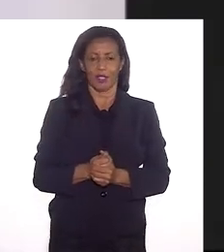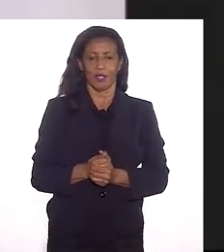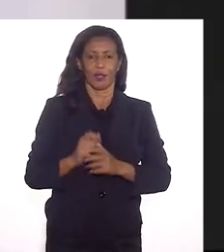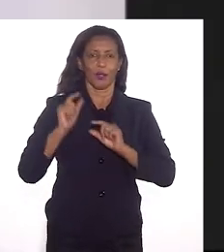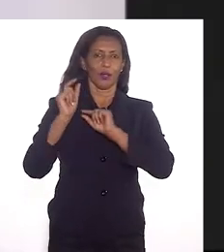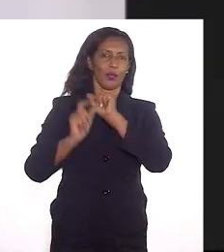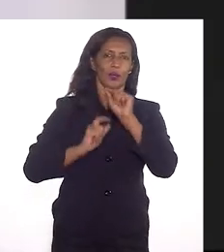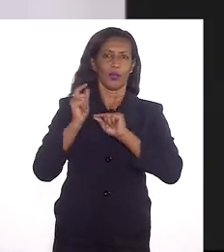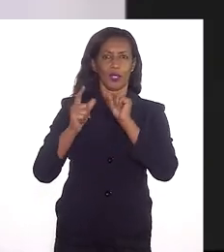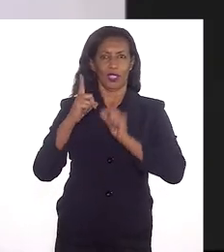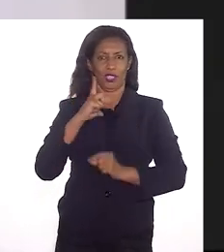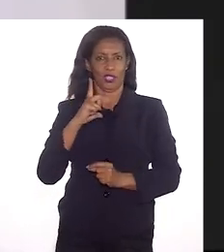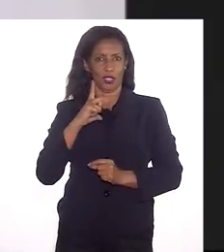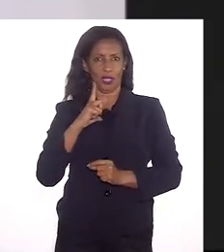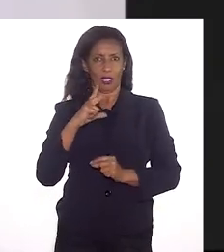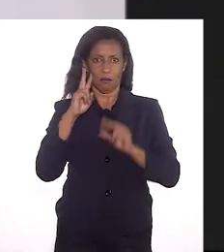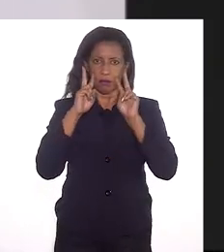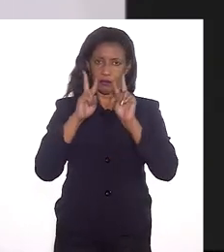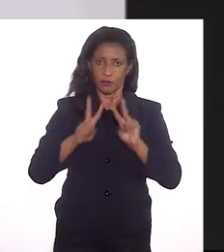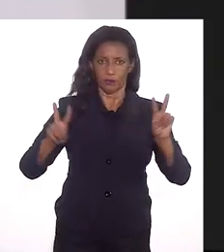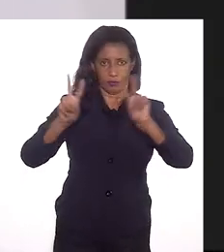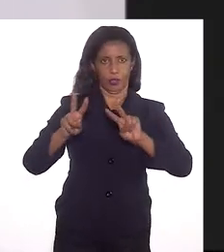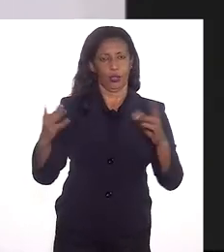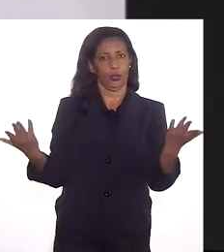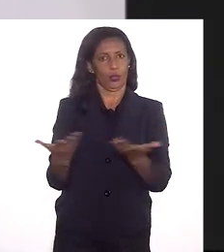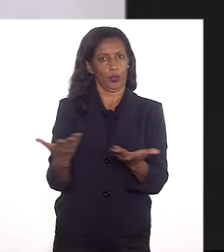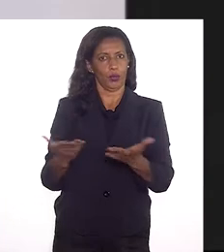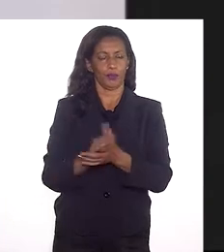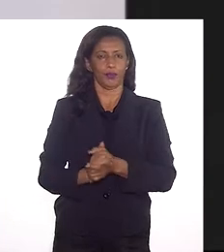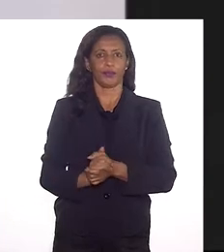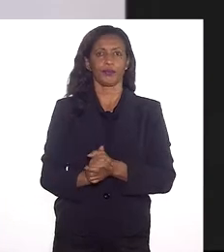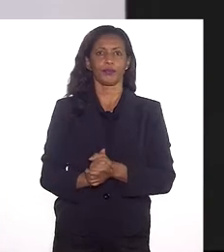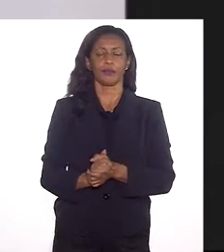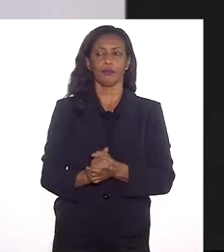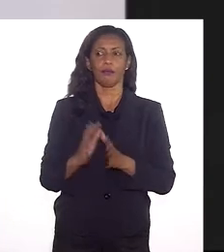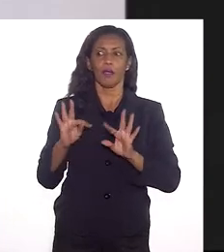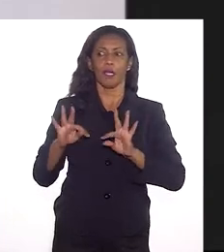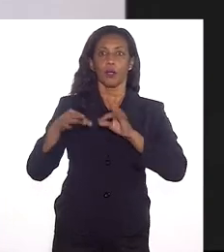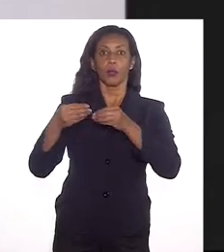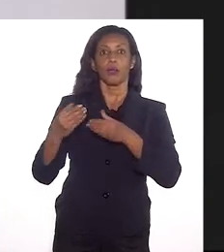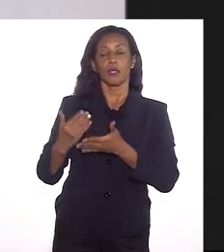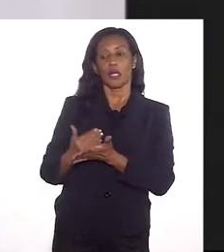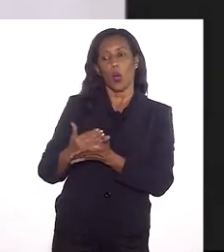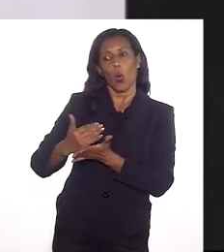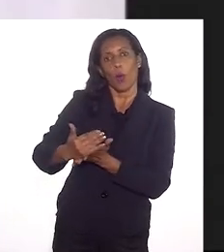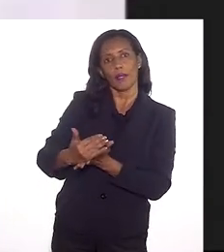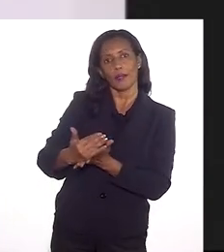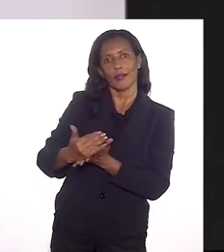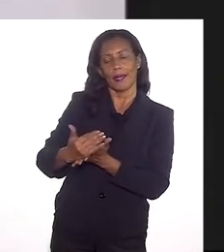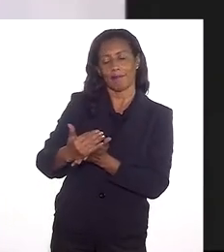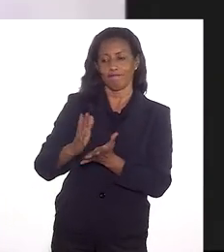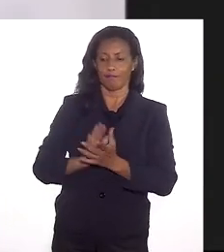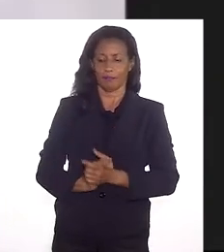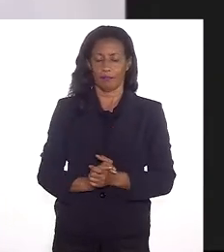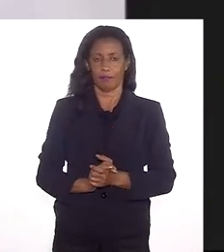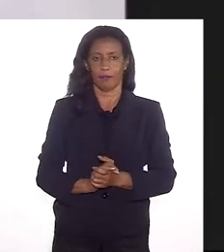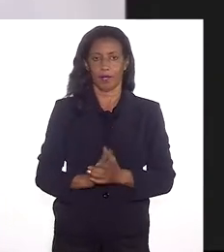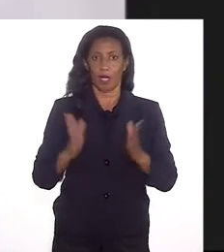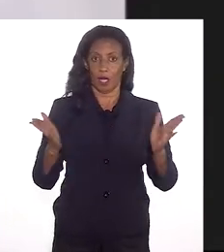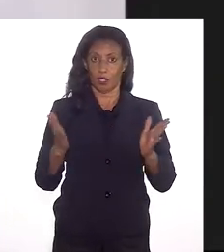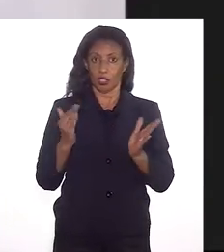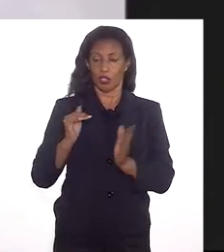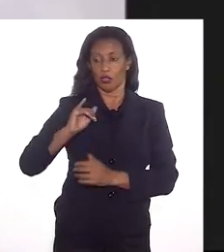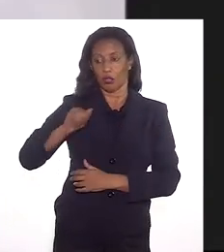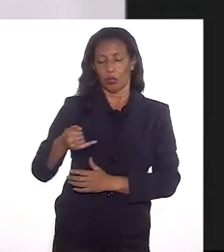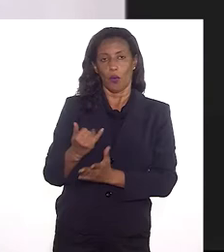Então, o que a gente tem visto hoje é que tudo, você precisa começar em algum lugar. Então a gente resolveu